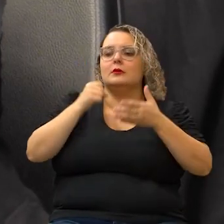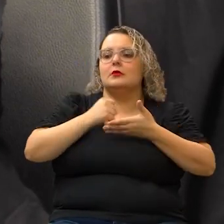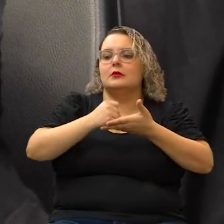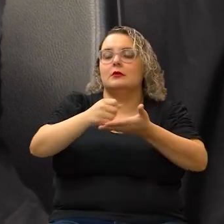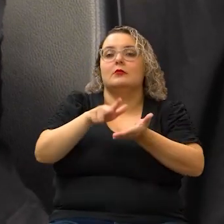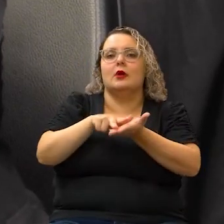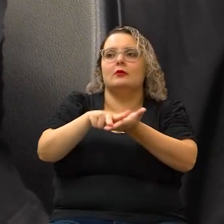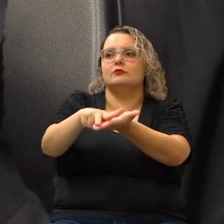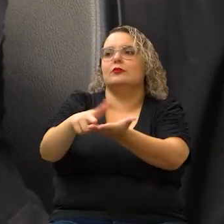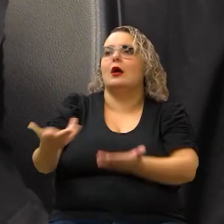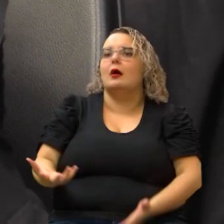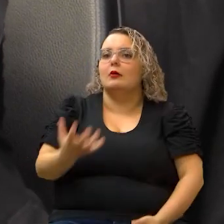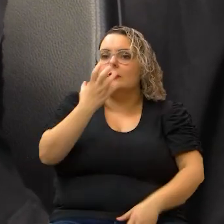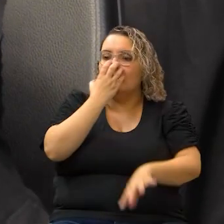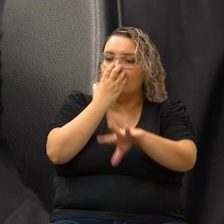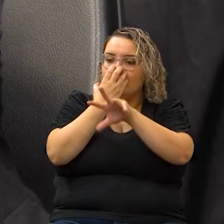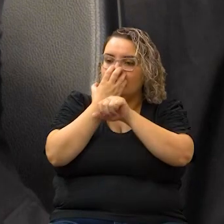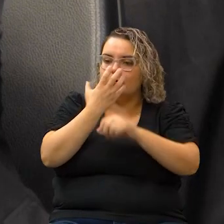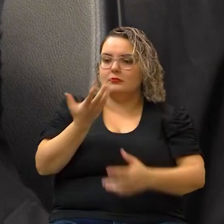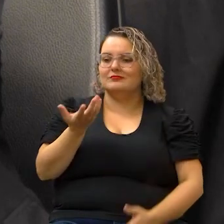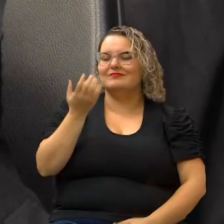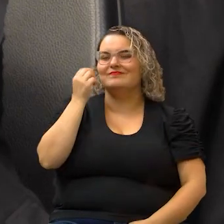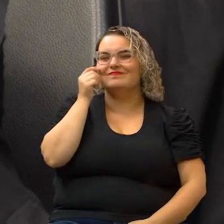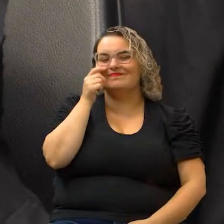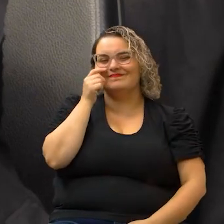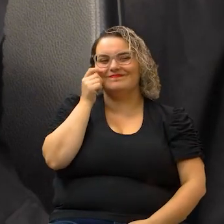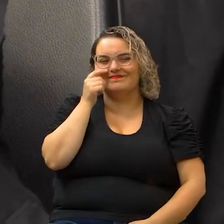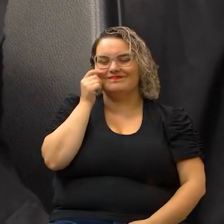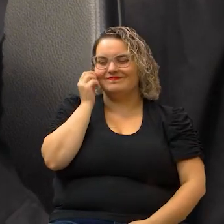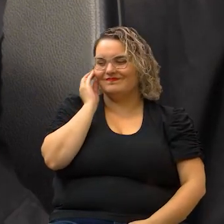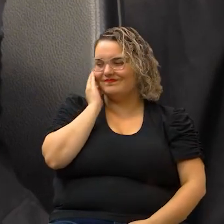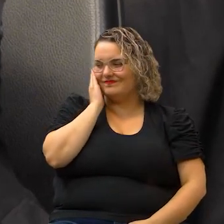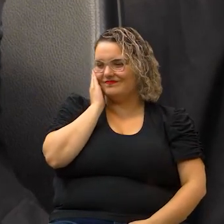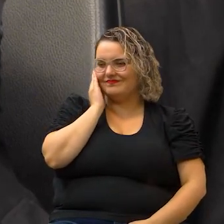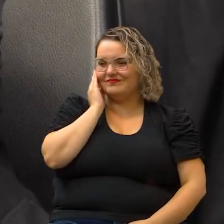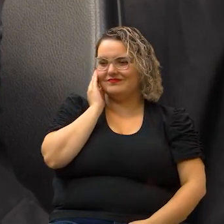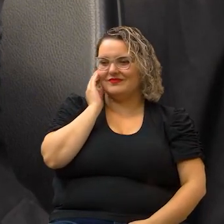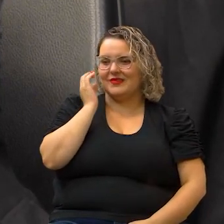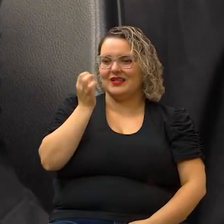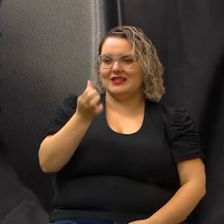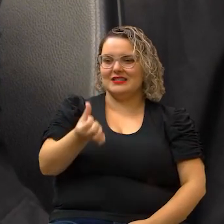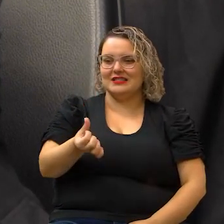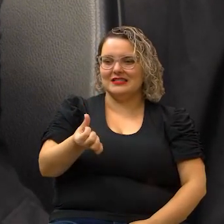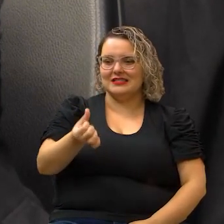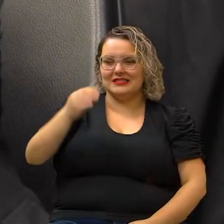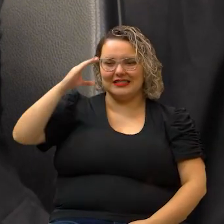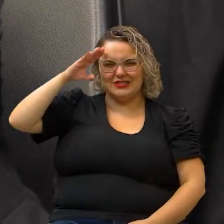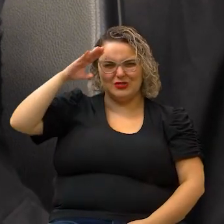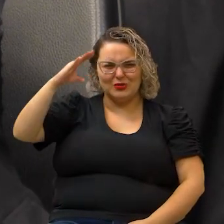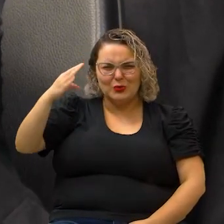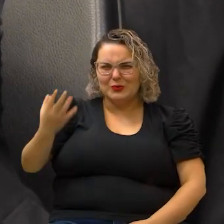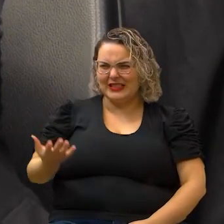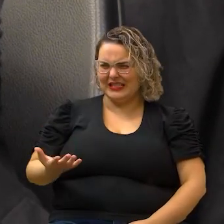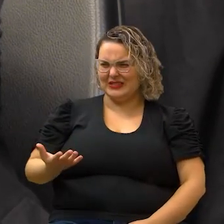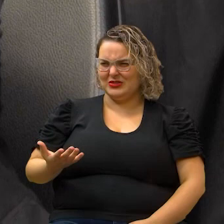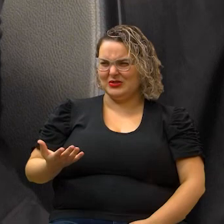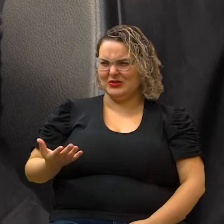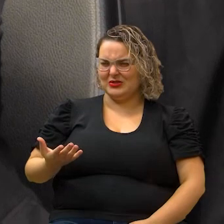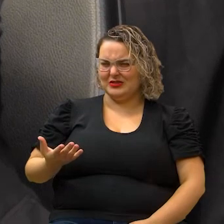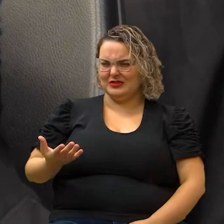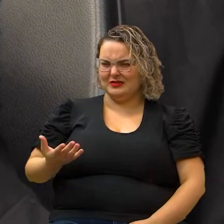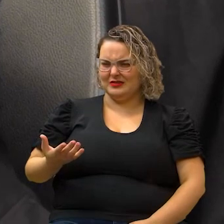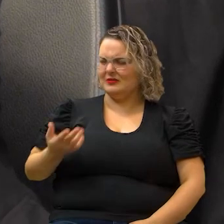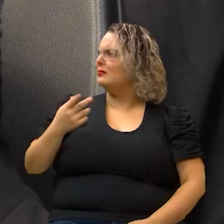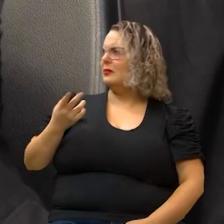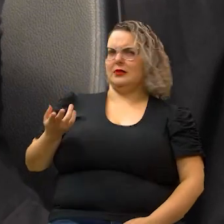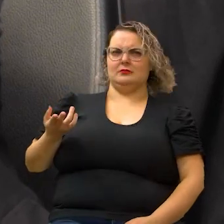já estavam me levando embora. Entendi. Já estavam me levando, só que eu olhei bem, eram 6 soldados. Falei, ué.